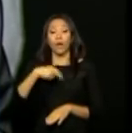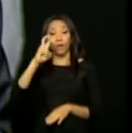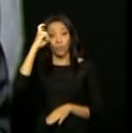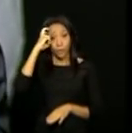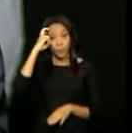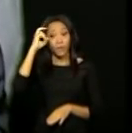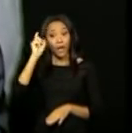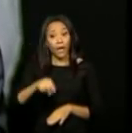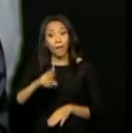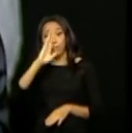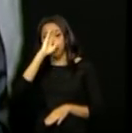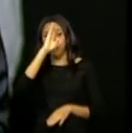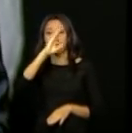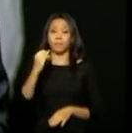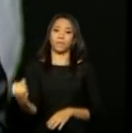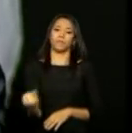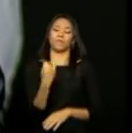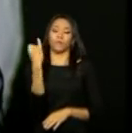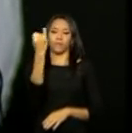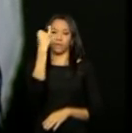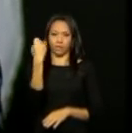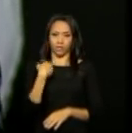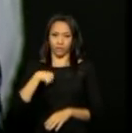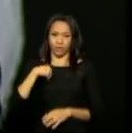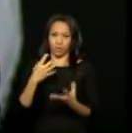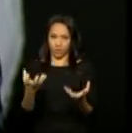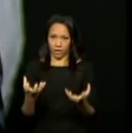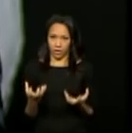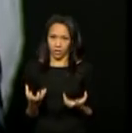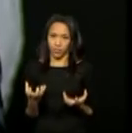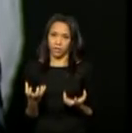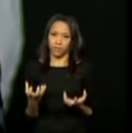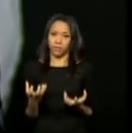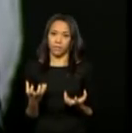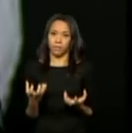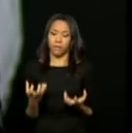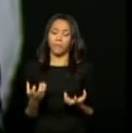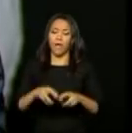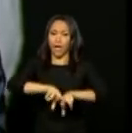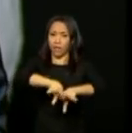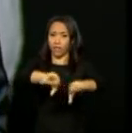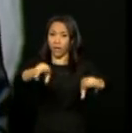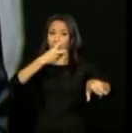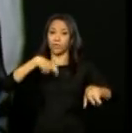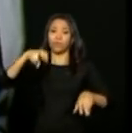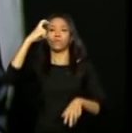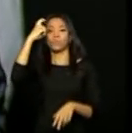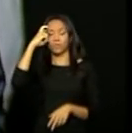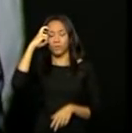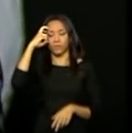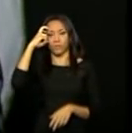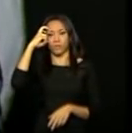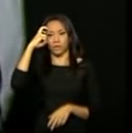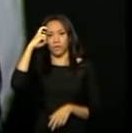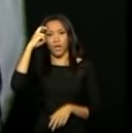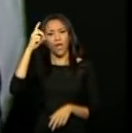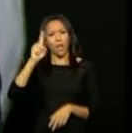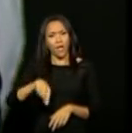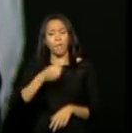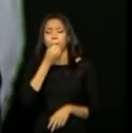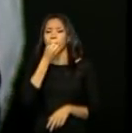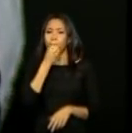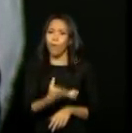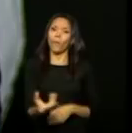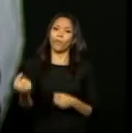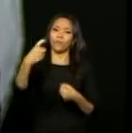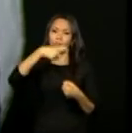país democrático e plural que queremos. A pluralidade é nossa singularidade. É muito bom estar